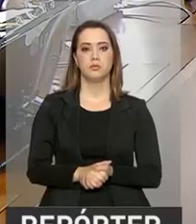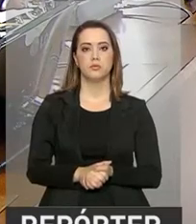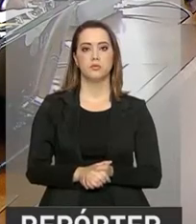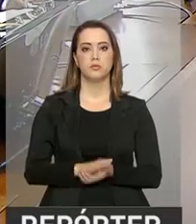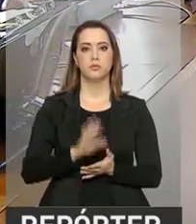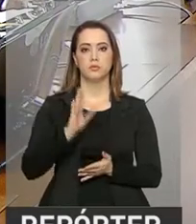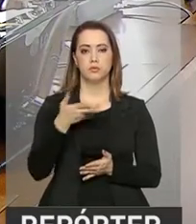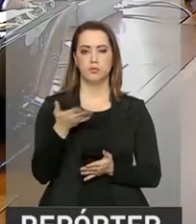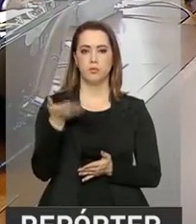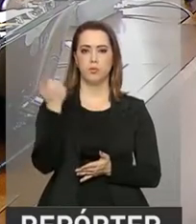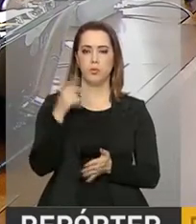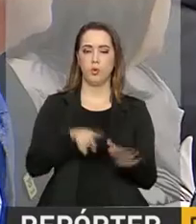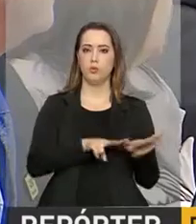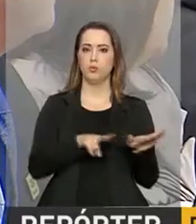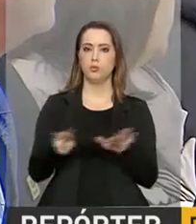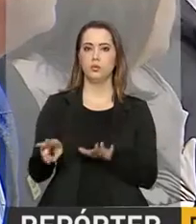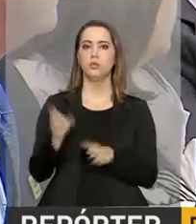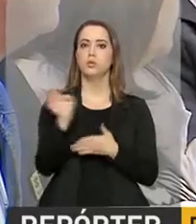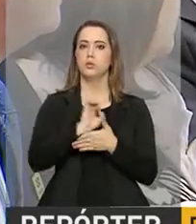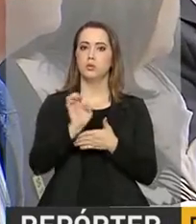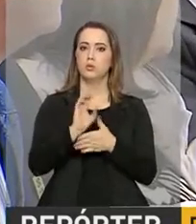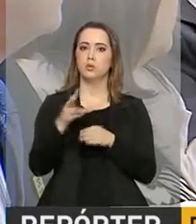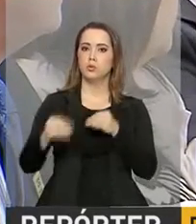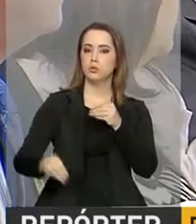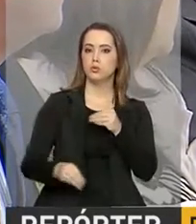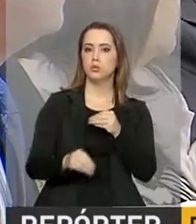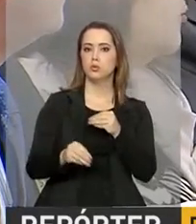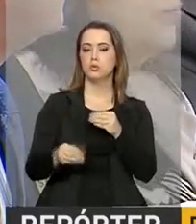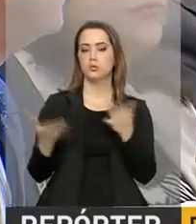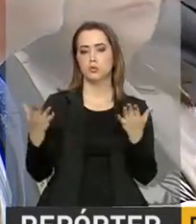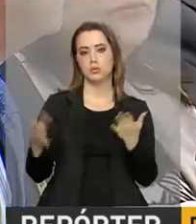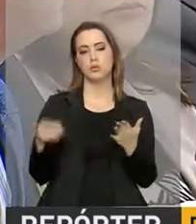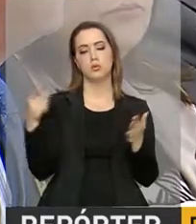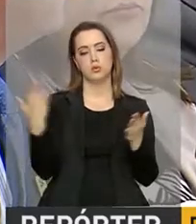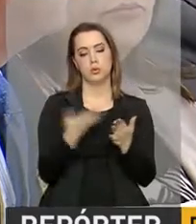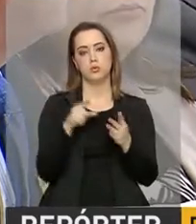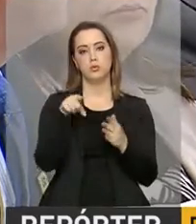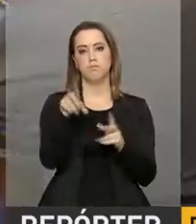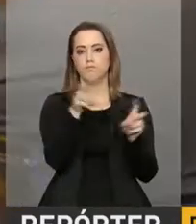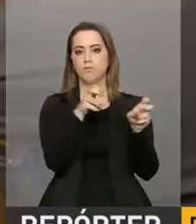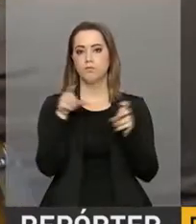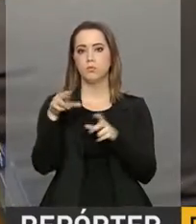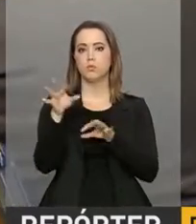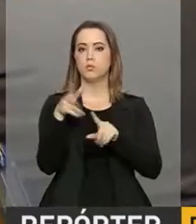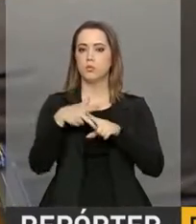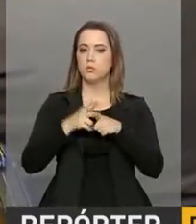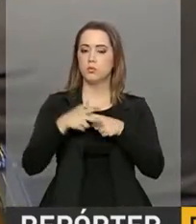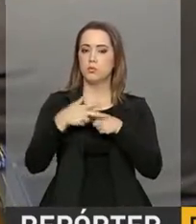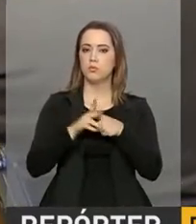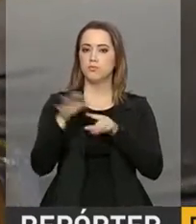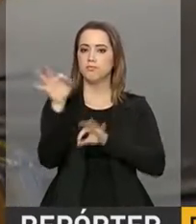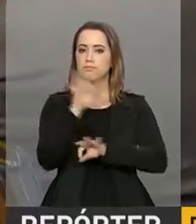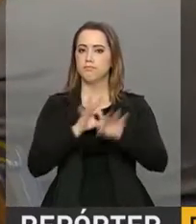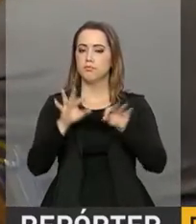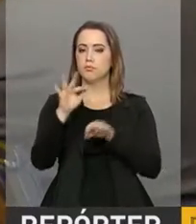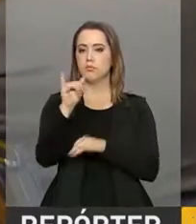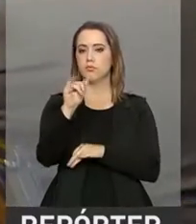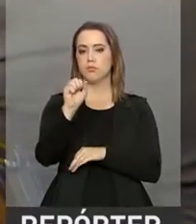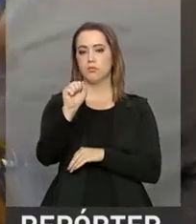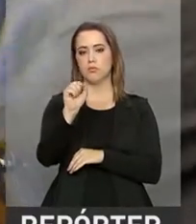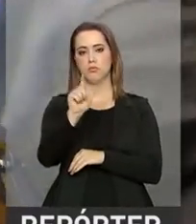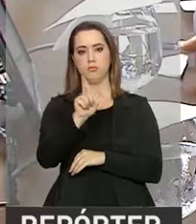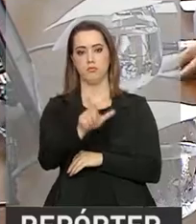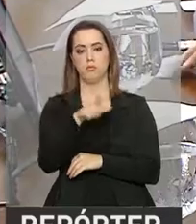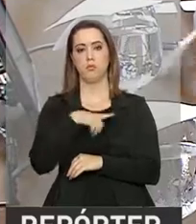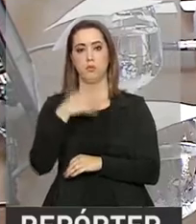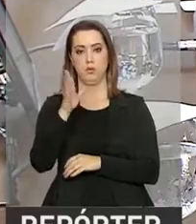Desde a semana passada, os estados foram colocados no centro do debate sobre ajuste fiscal, quando a Câmara dos Deputados aprovou o texto